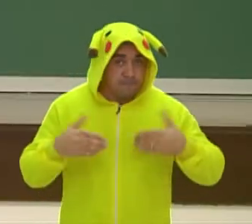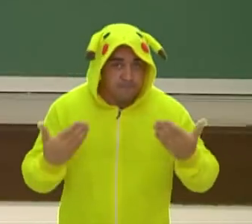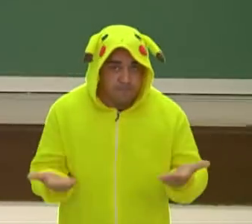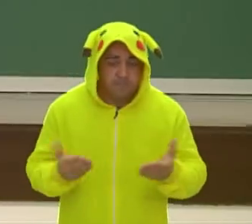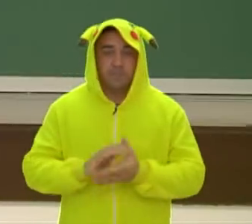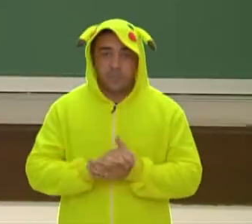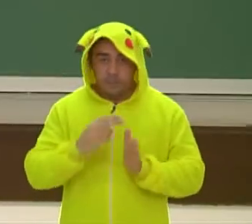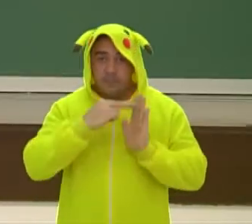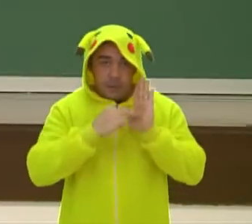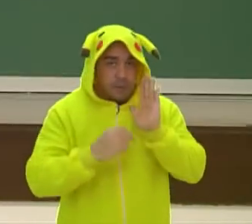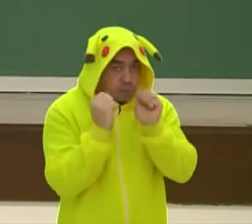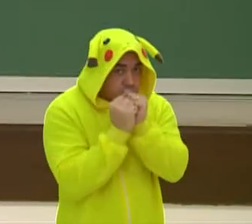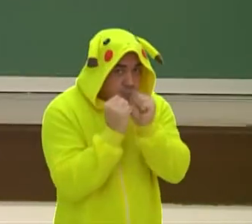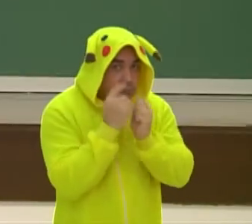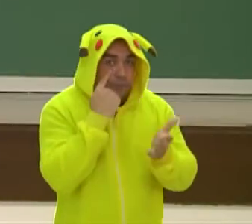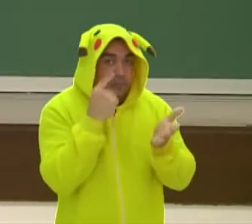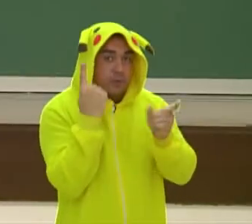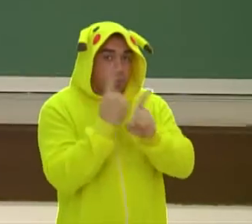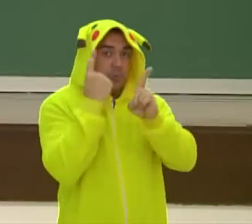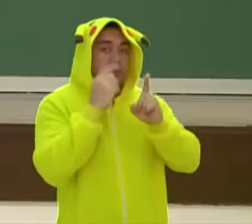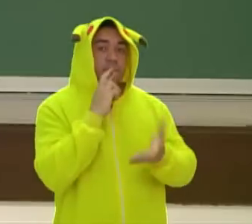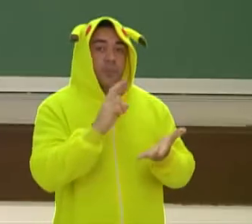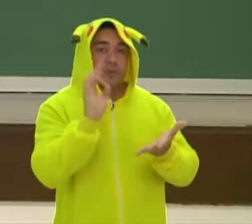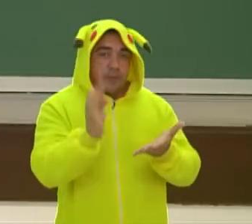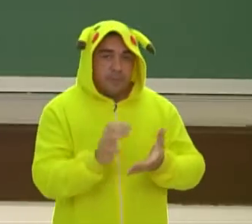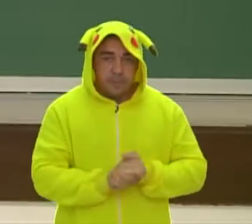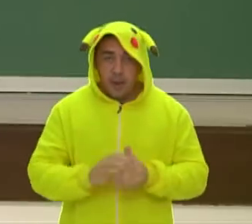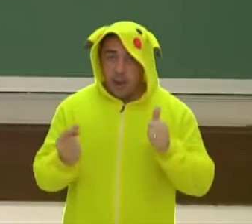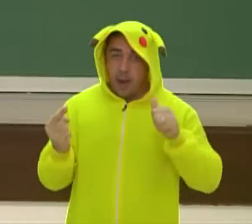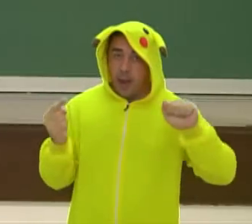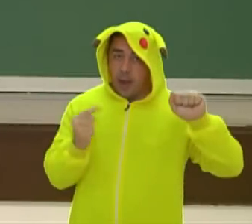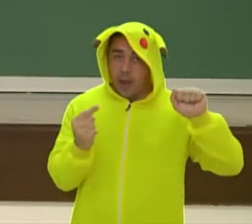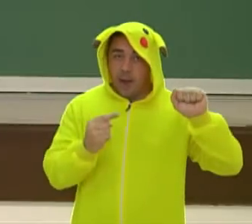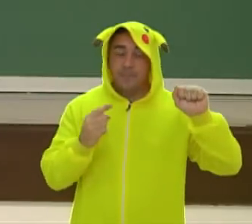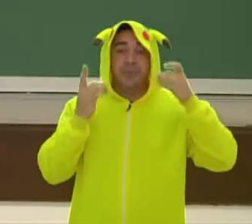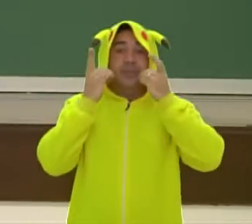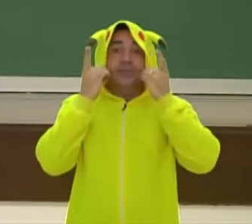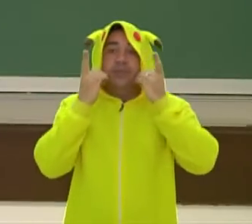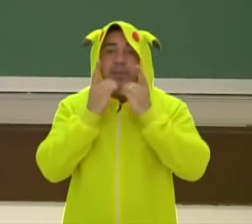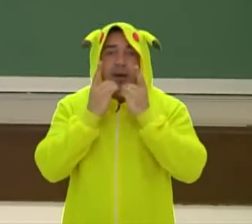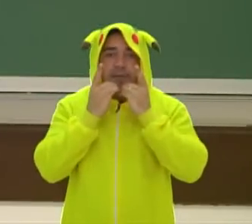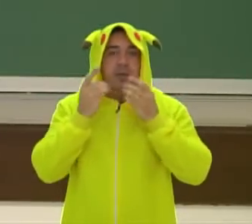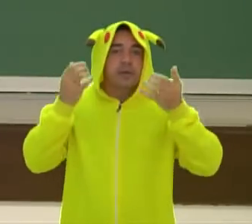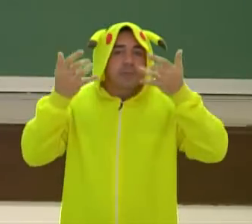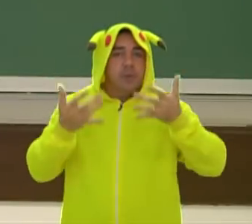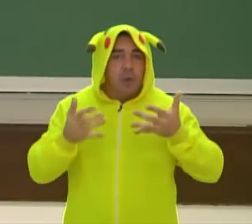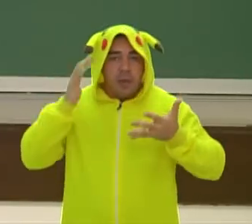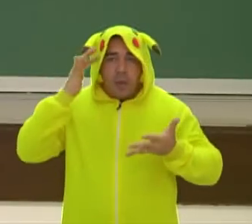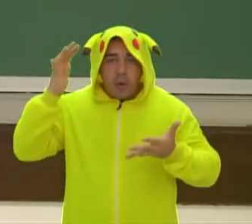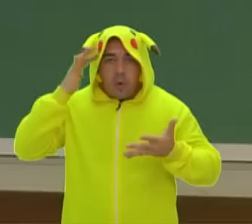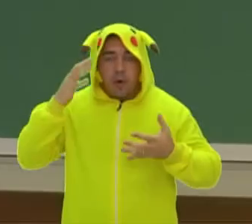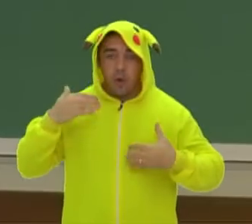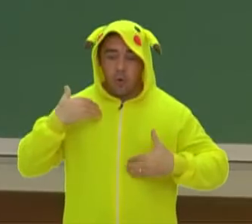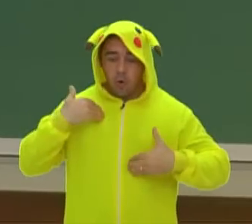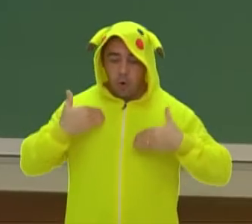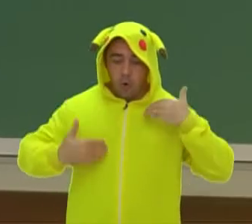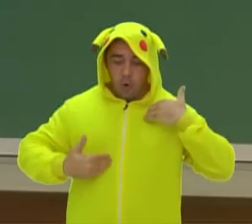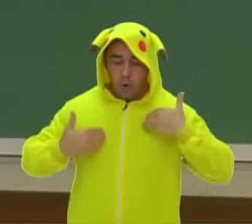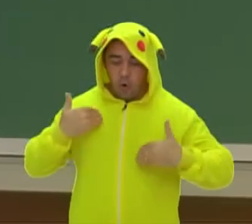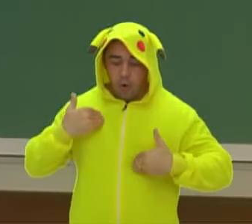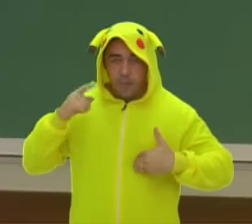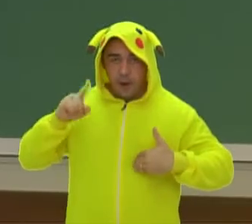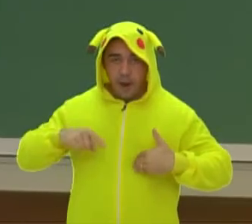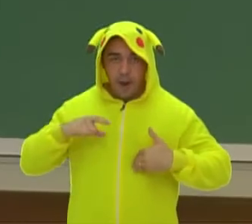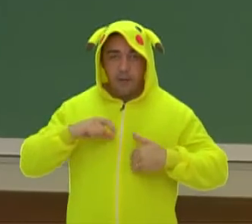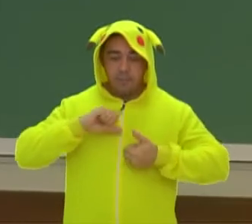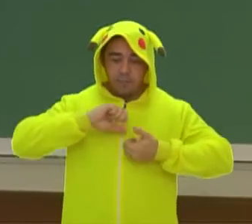Então, gente, vamos ler junto para descobrir qual é a resposta correta? Letra A, darwinismo. Então, vamos lembrar o que Darwin disse. O formato do corpo é resultante do conjunto